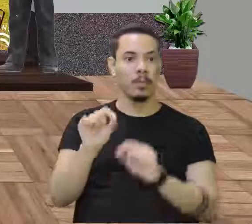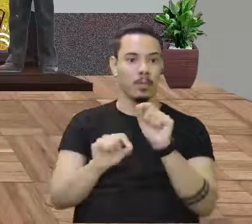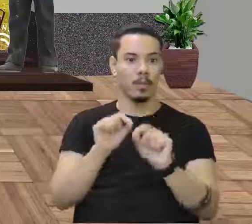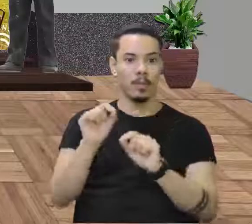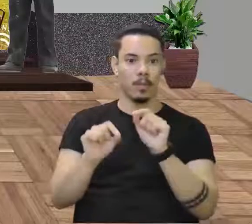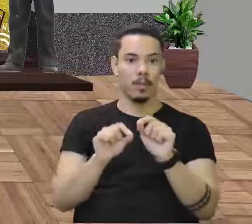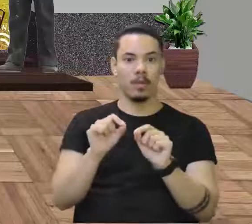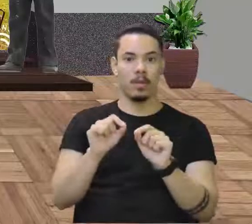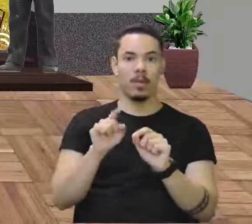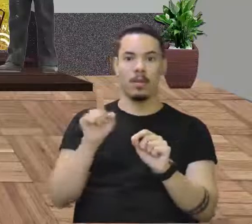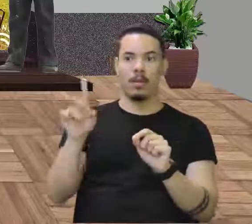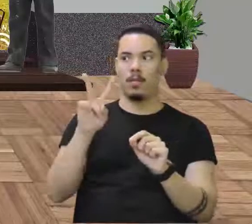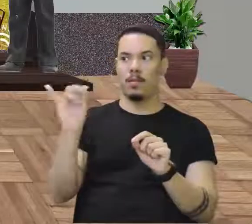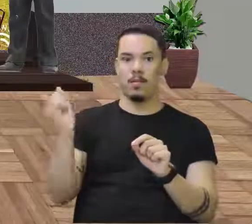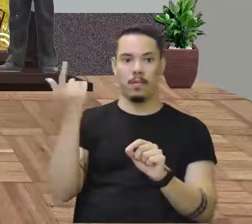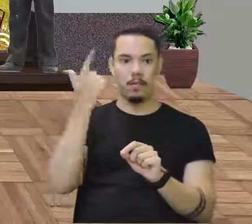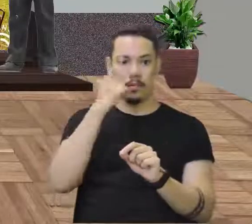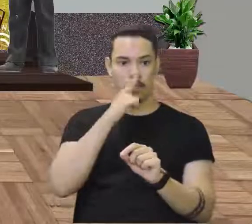venha